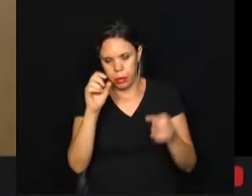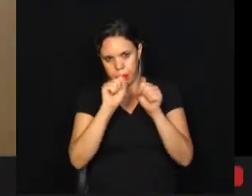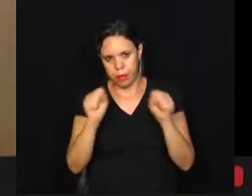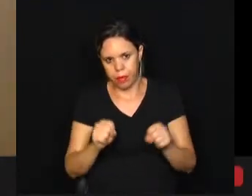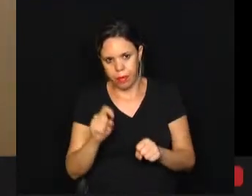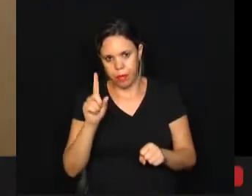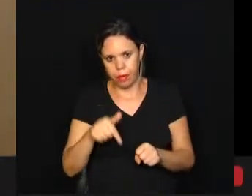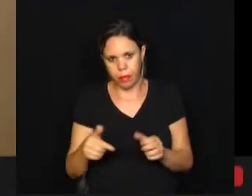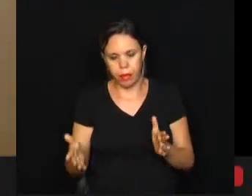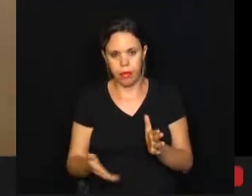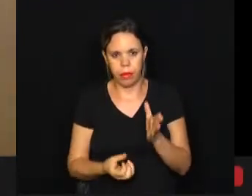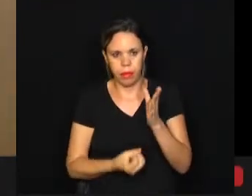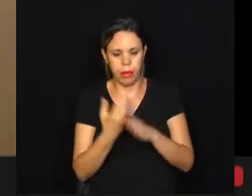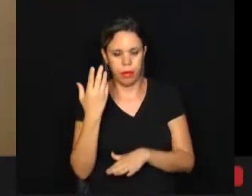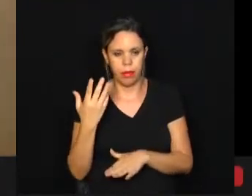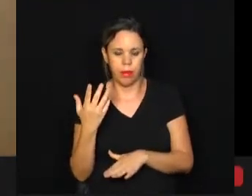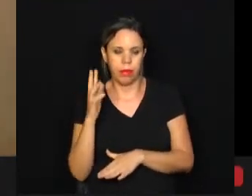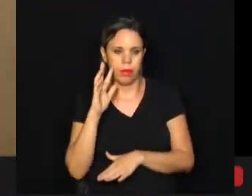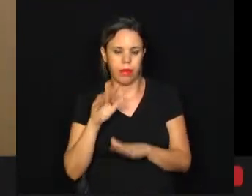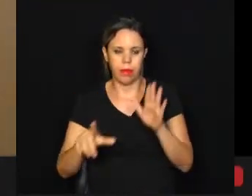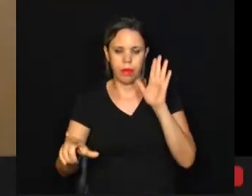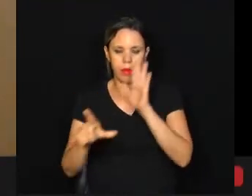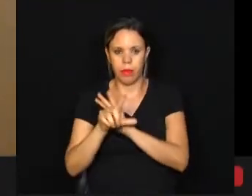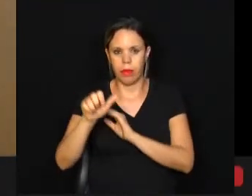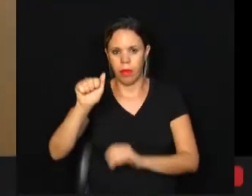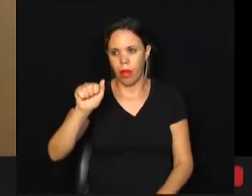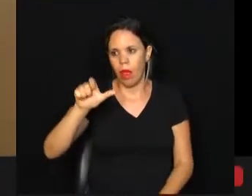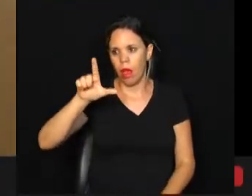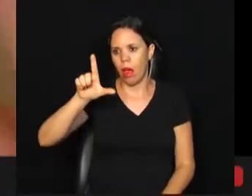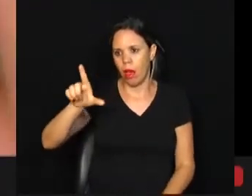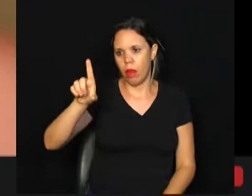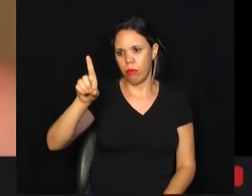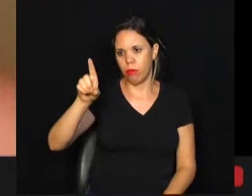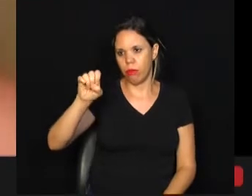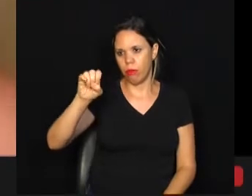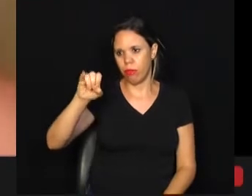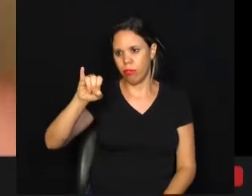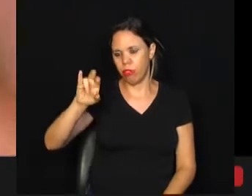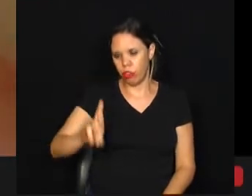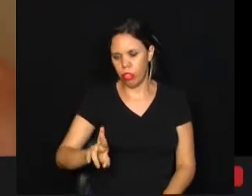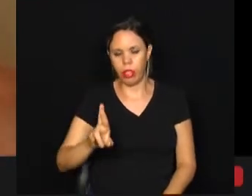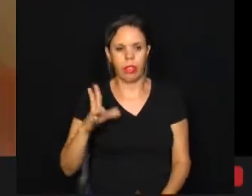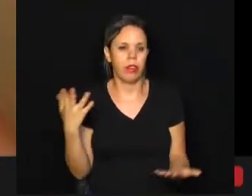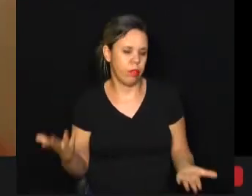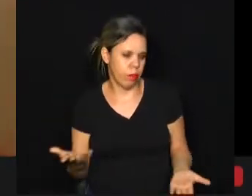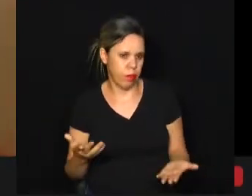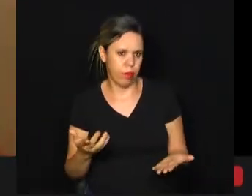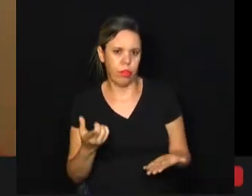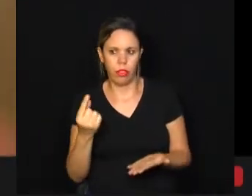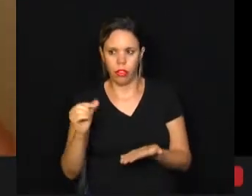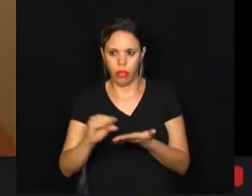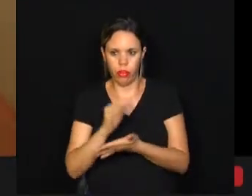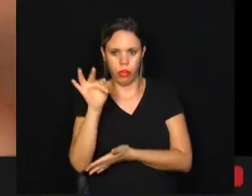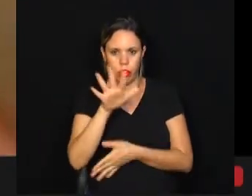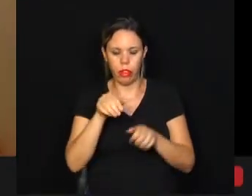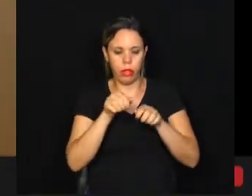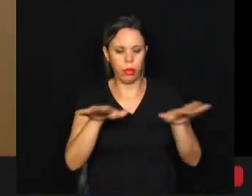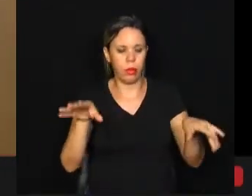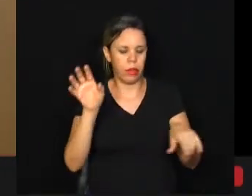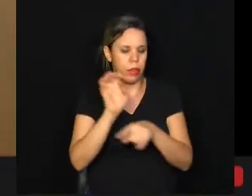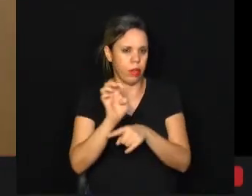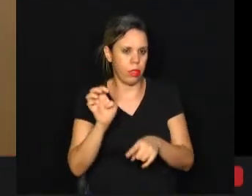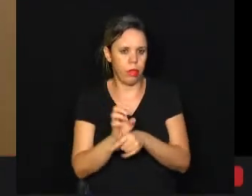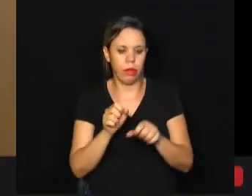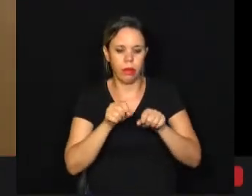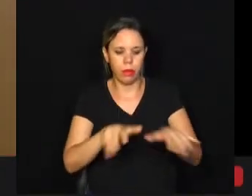que a reprodução daquilo que a Lei Aldir Blanc fez. Pegou um recurso federal, distribuiu para os estados distribuiu para